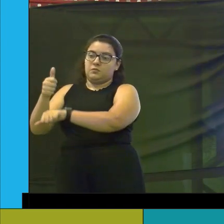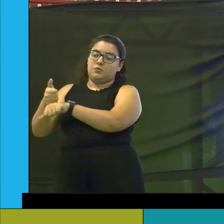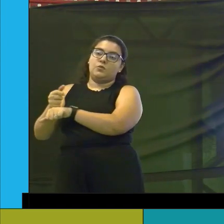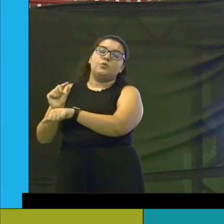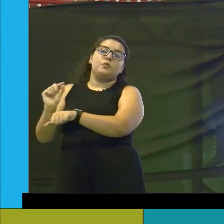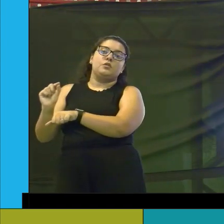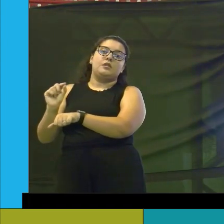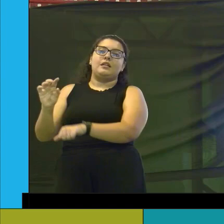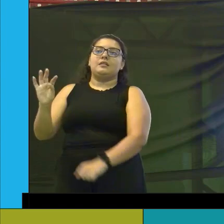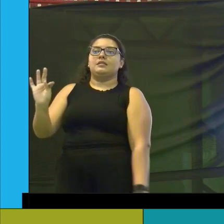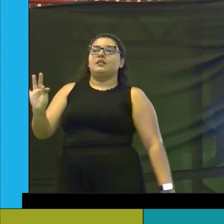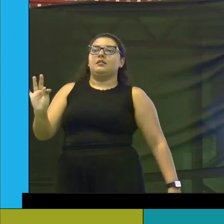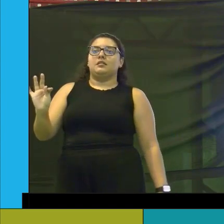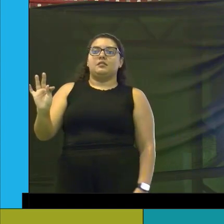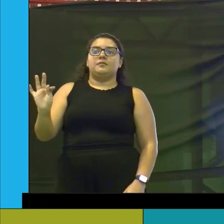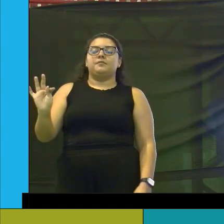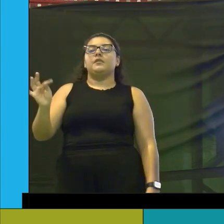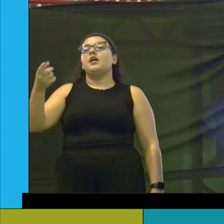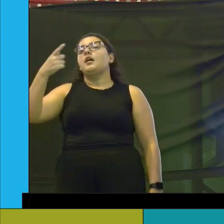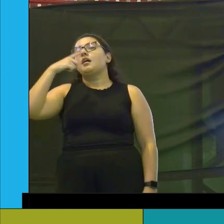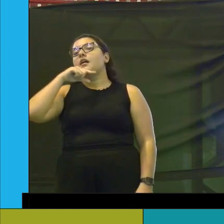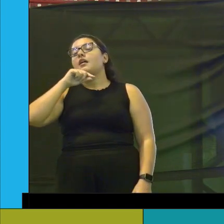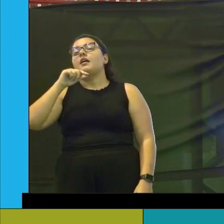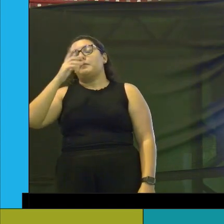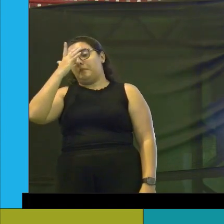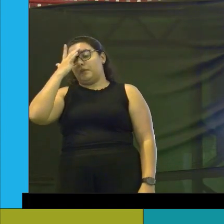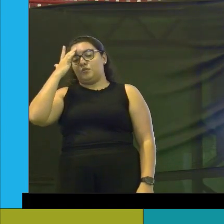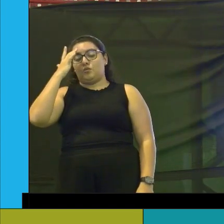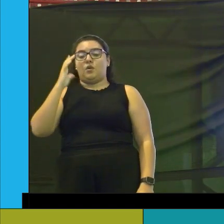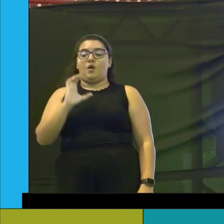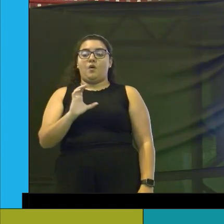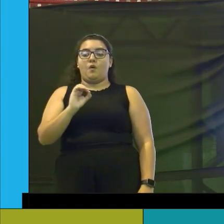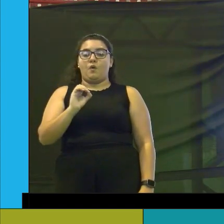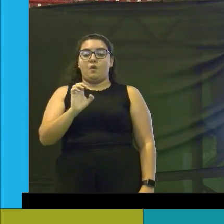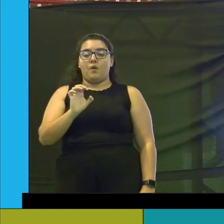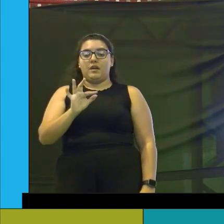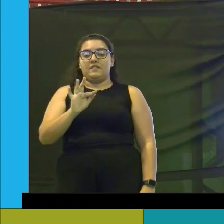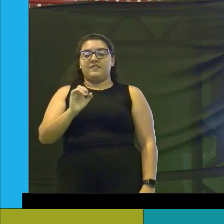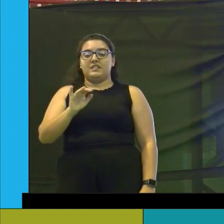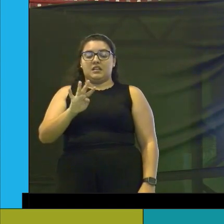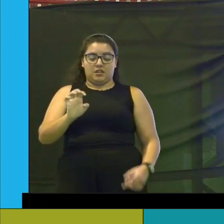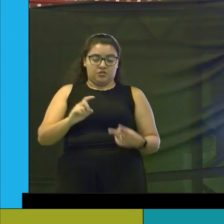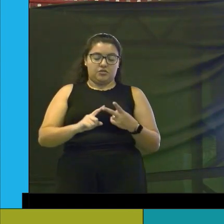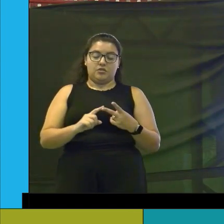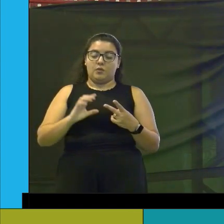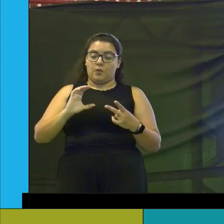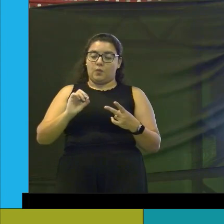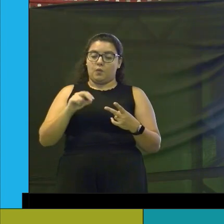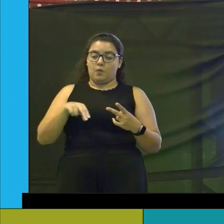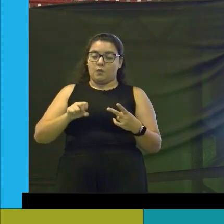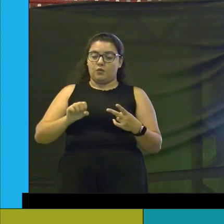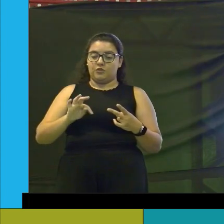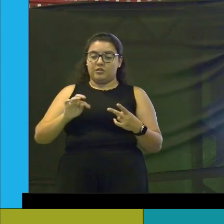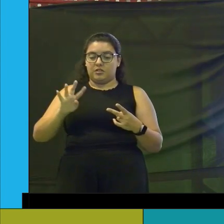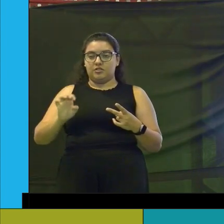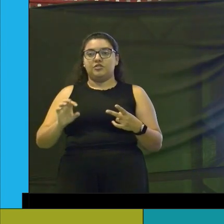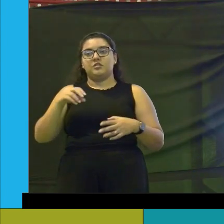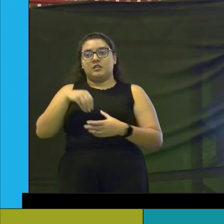quem? O tempo. Quem são os coeficientes, quem são as constantes dessa equação do segundo